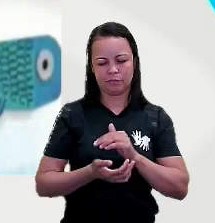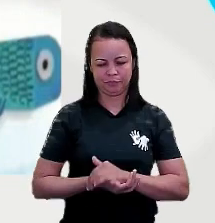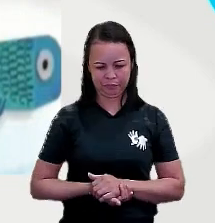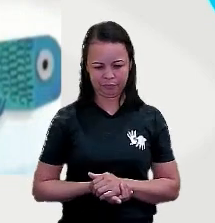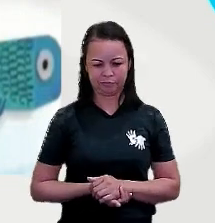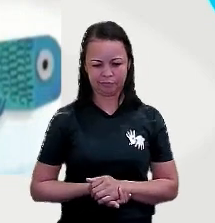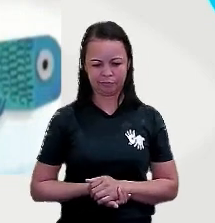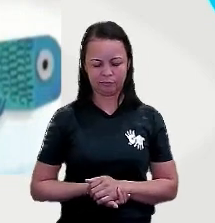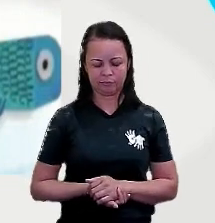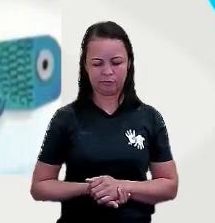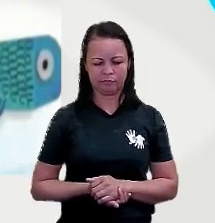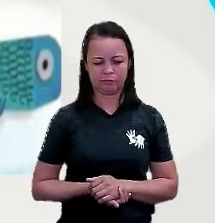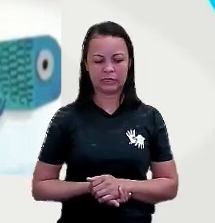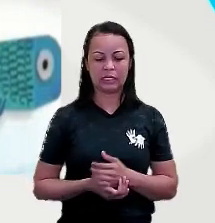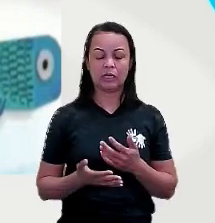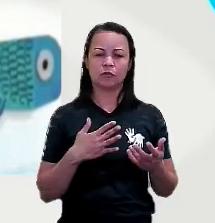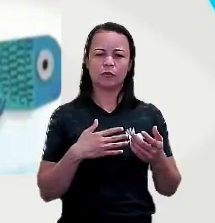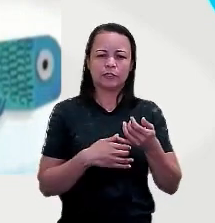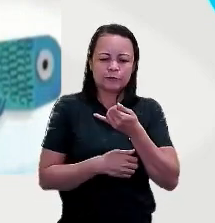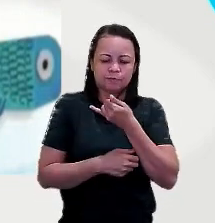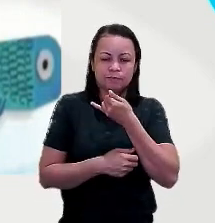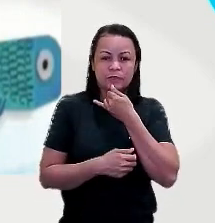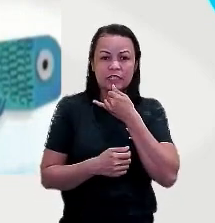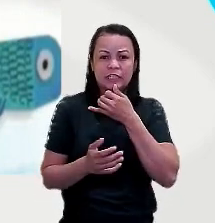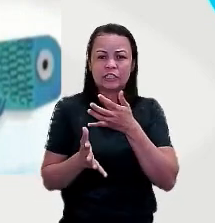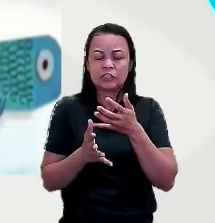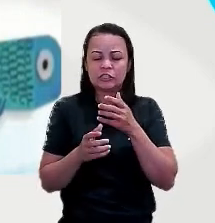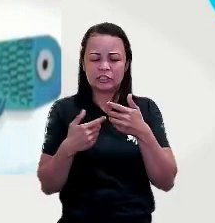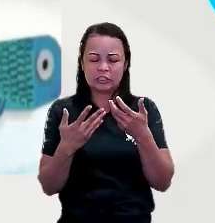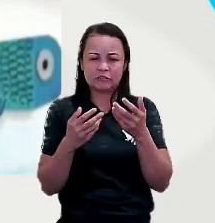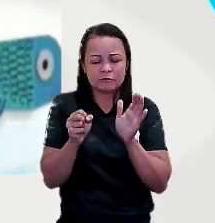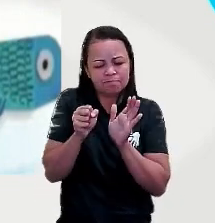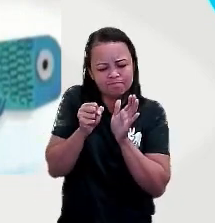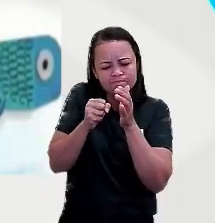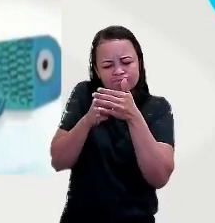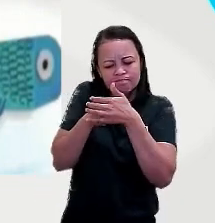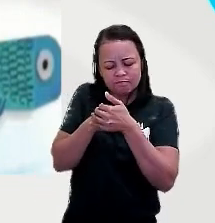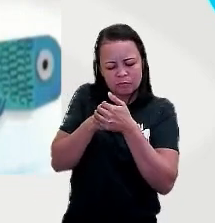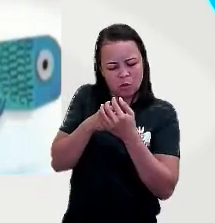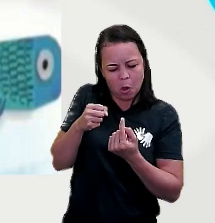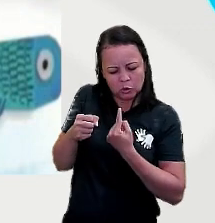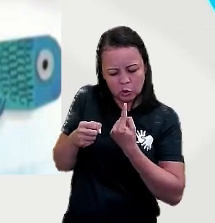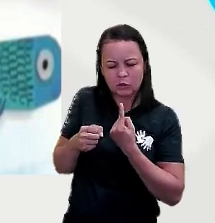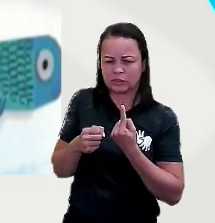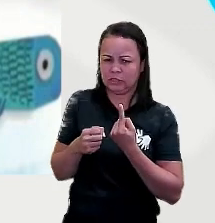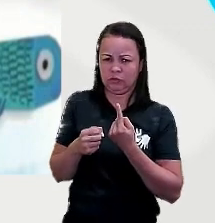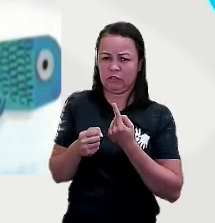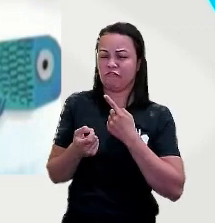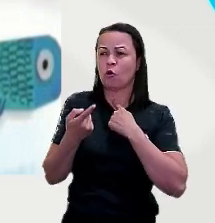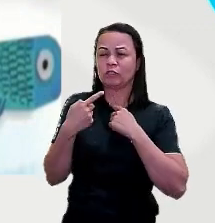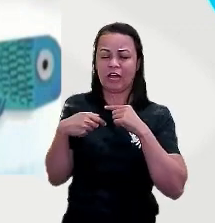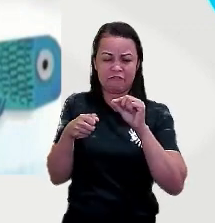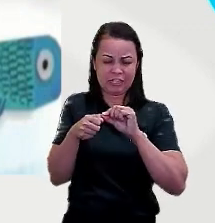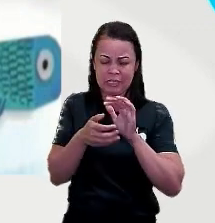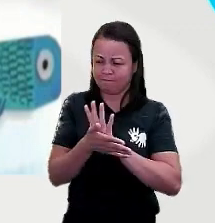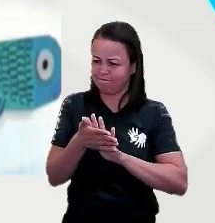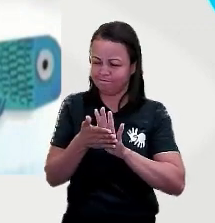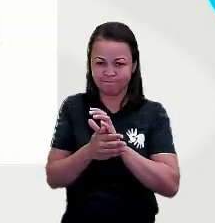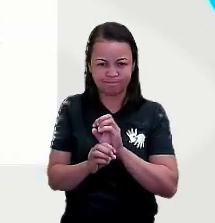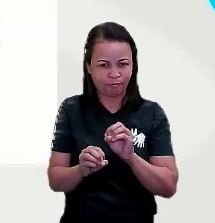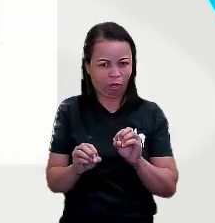Quando está triste, você se esconde e quer ficar só. E não tem vontade de fazer nada.